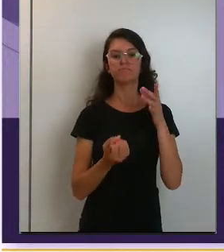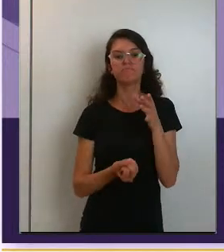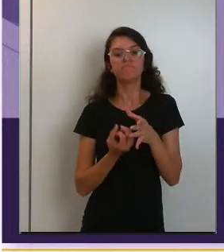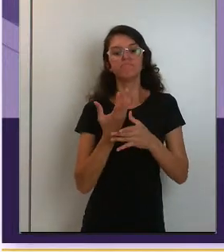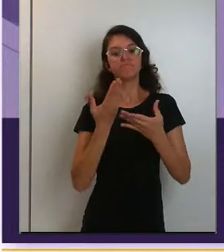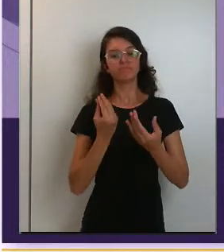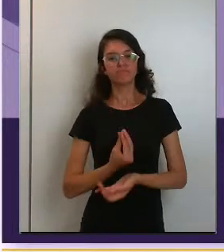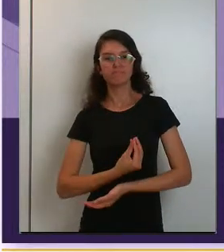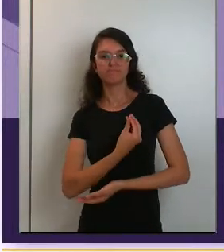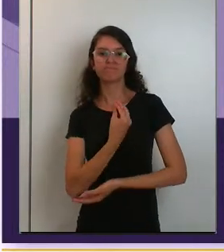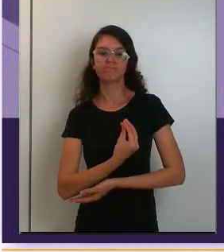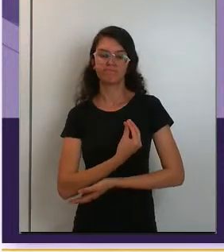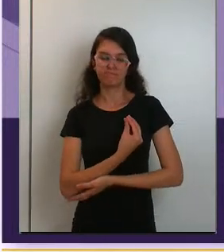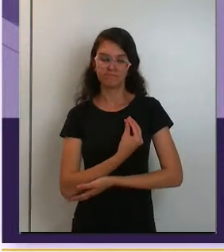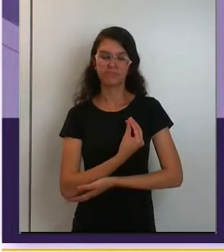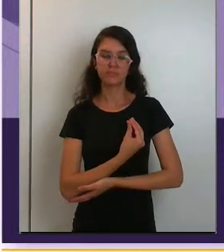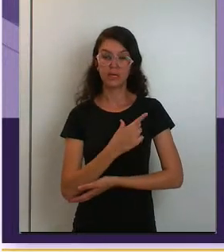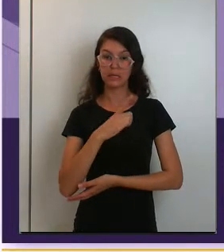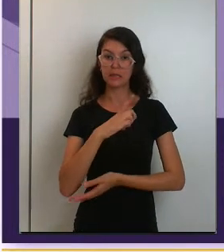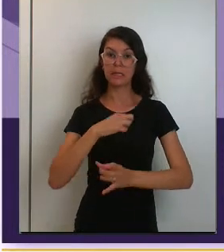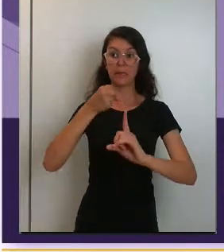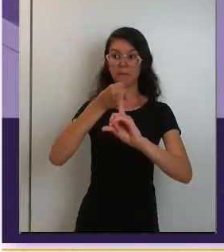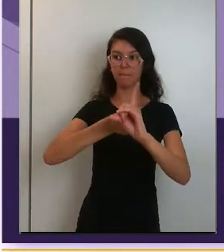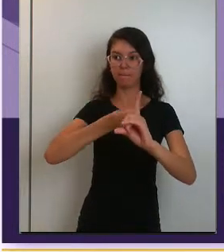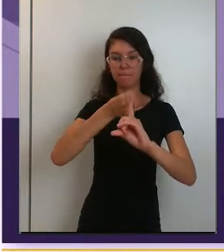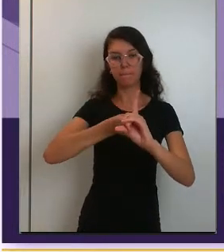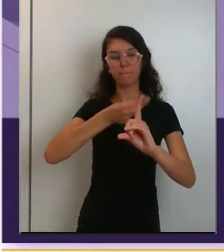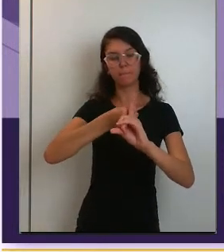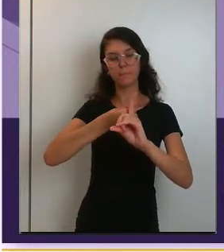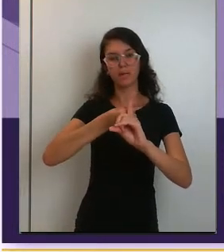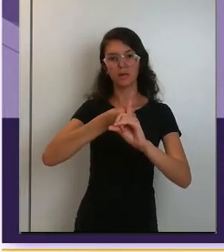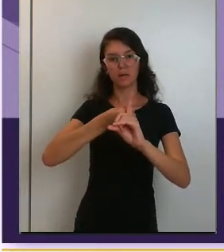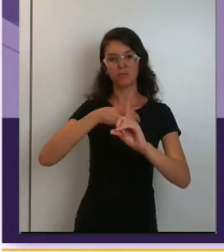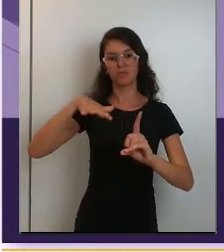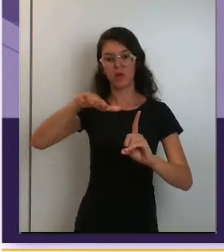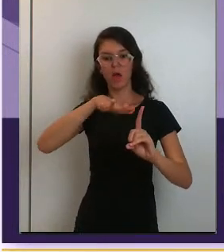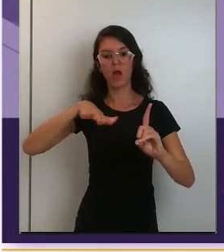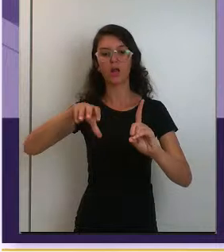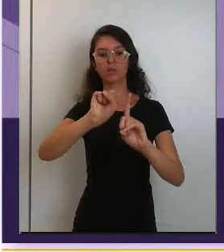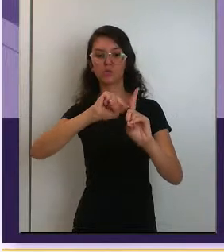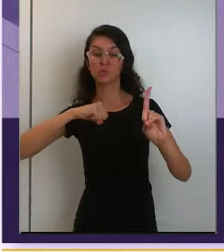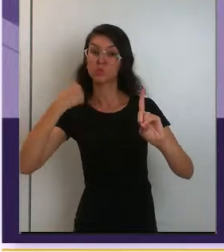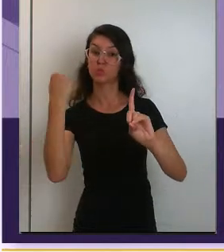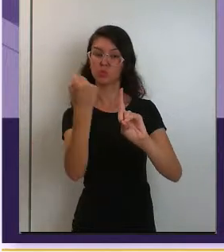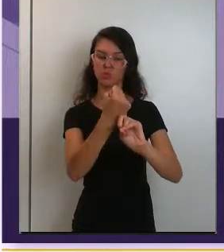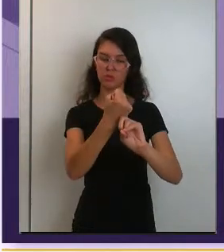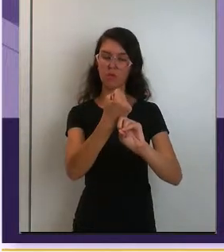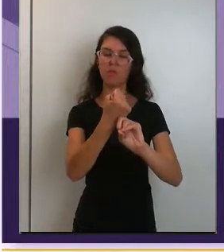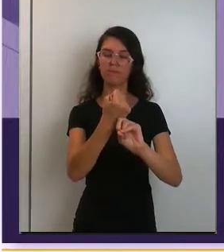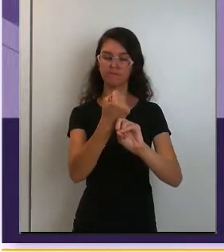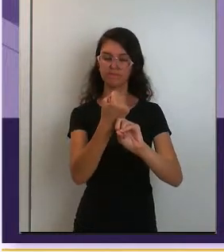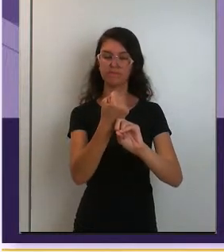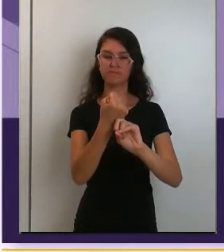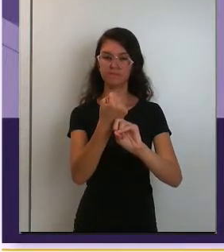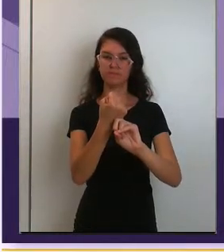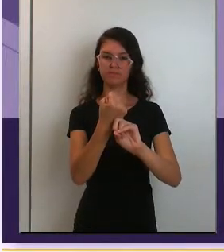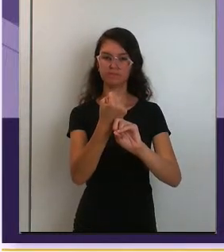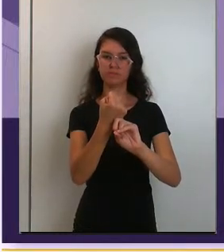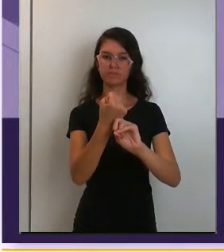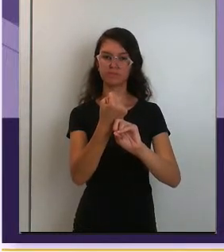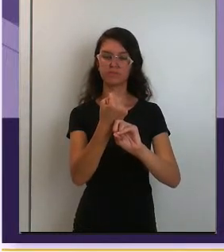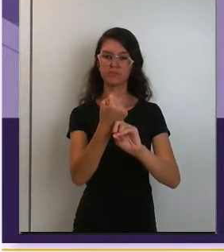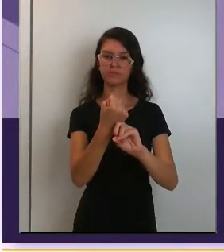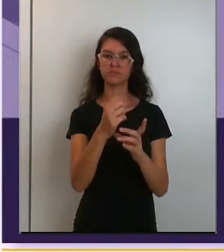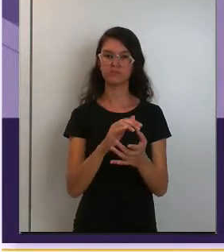que tem impacto, inclusive, né, social, muito forte já, né, dessas condições